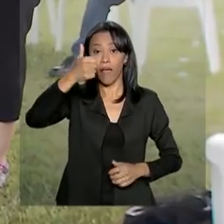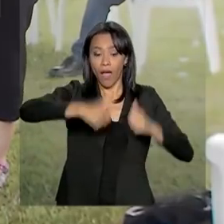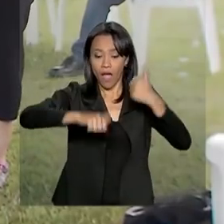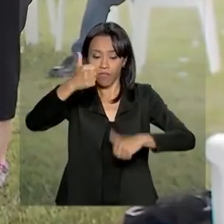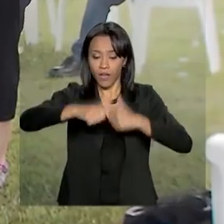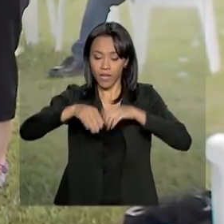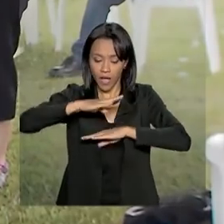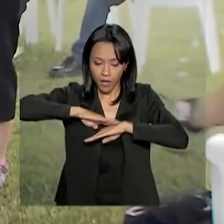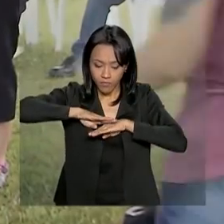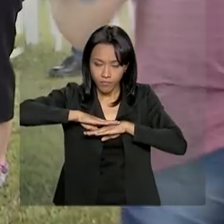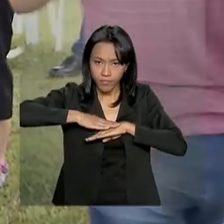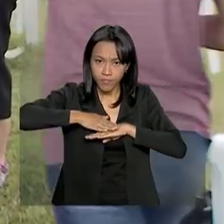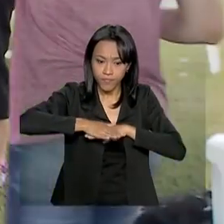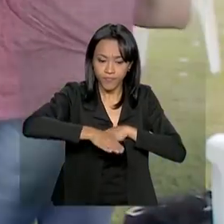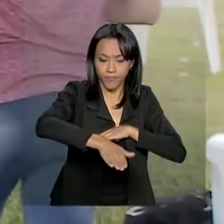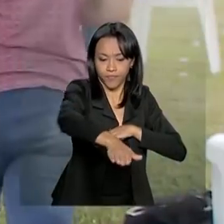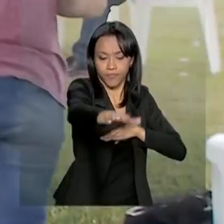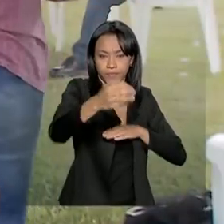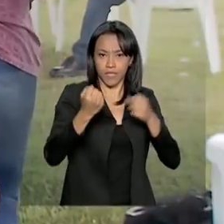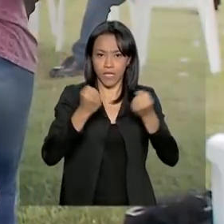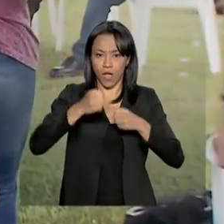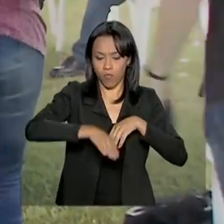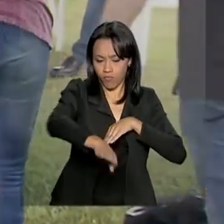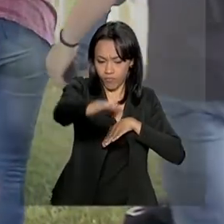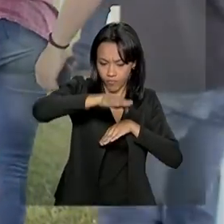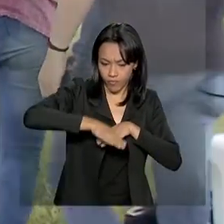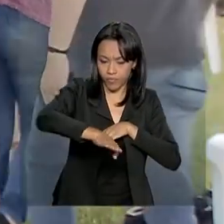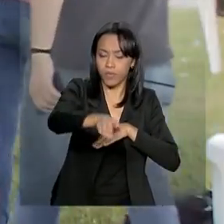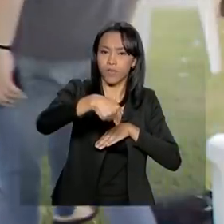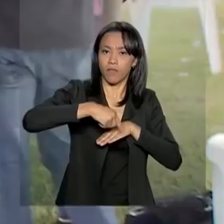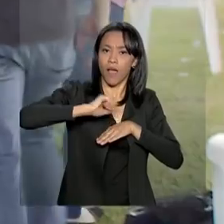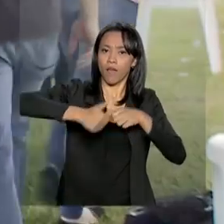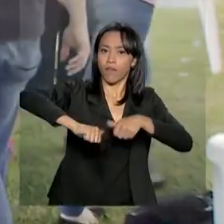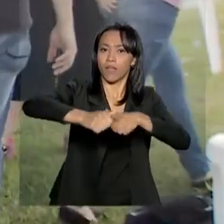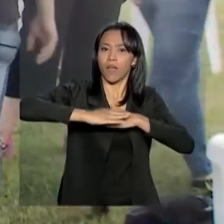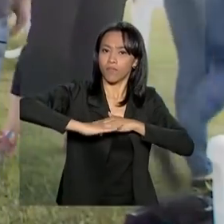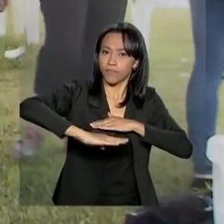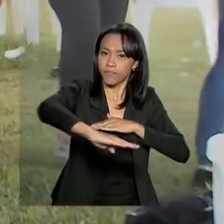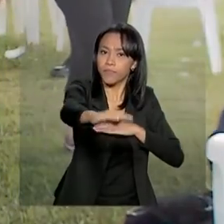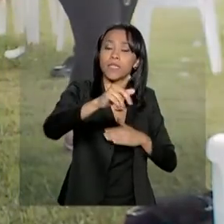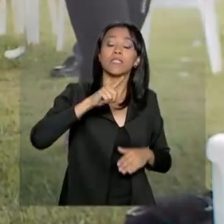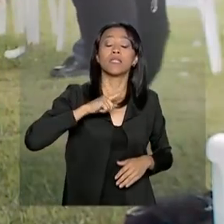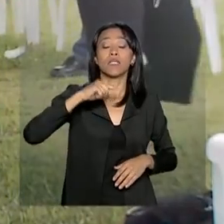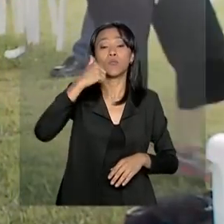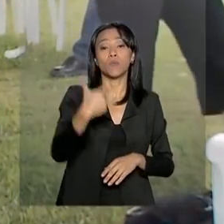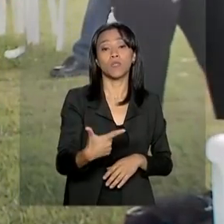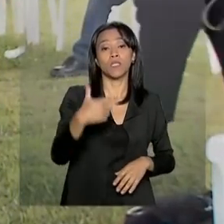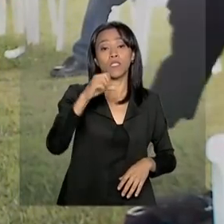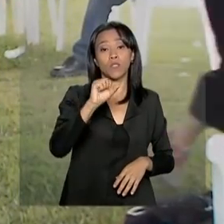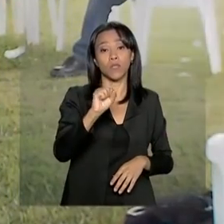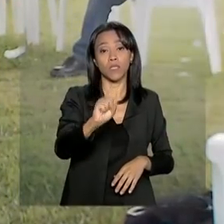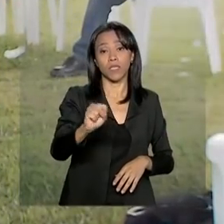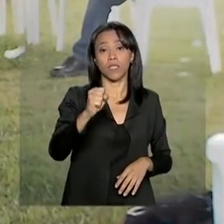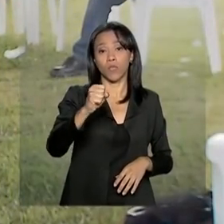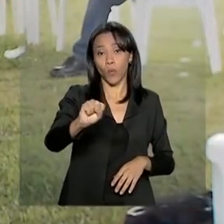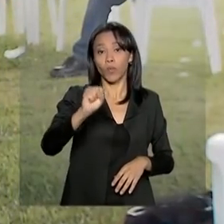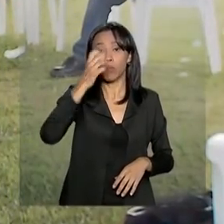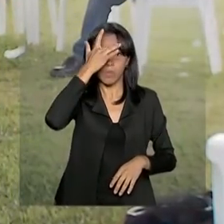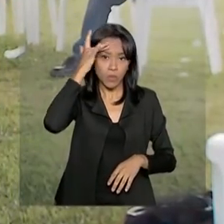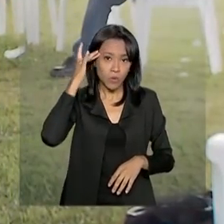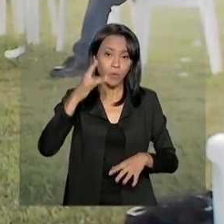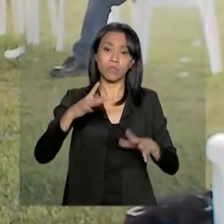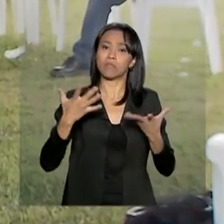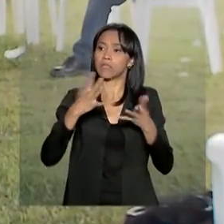interrompida por rejeitos. Ele também confirmou que há 288 pessoas desaparecidas,